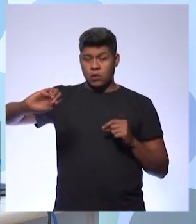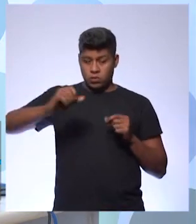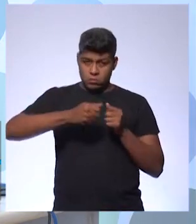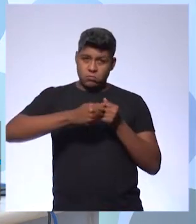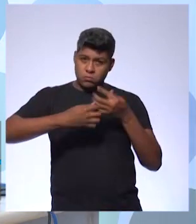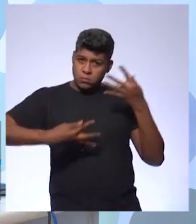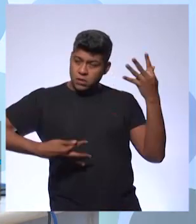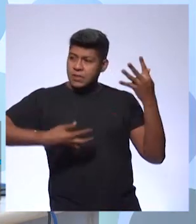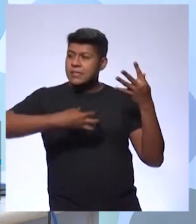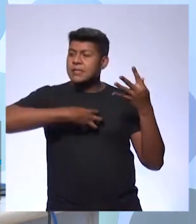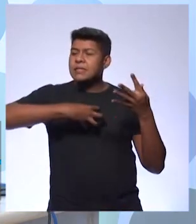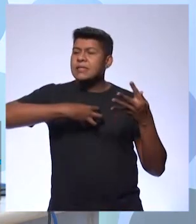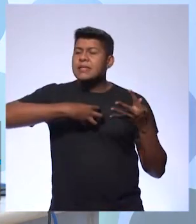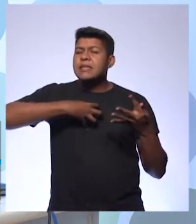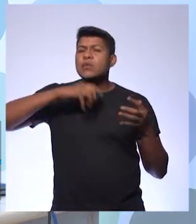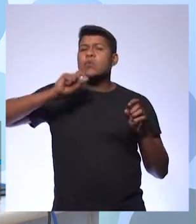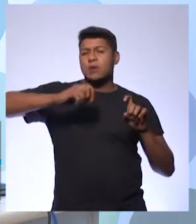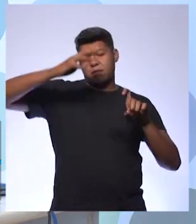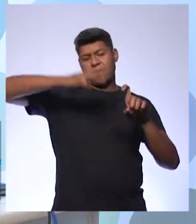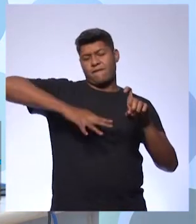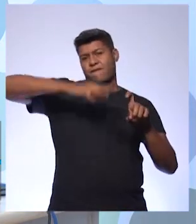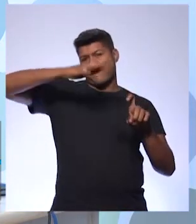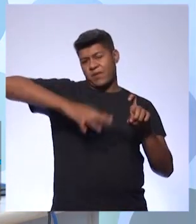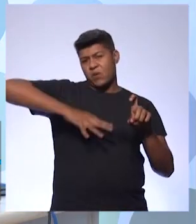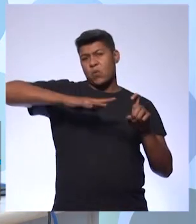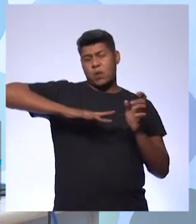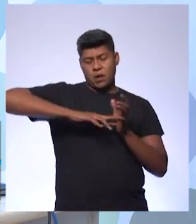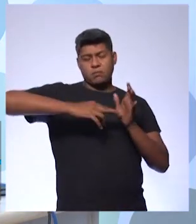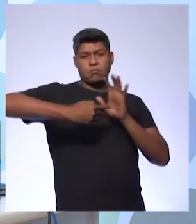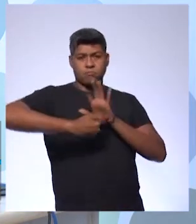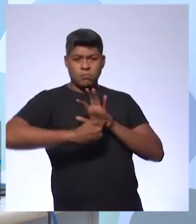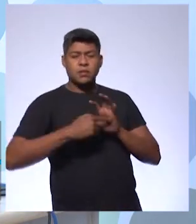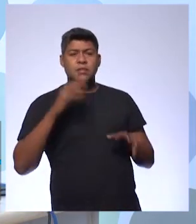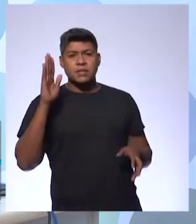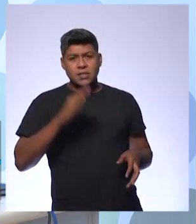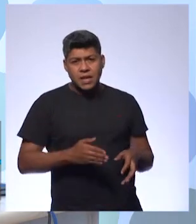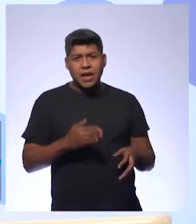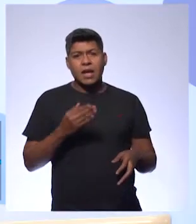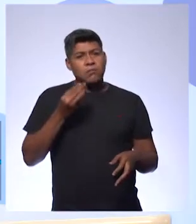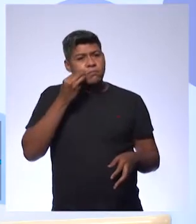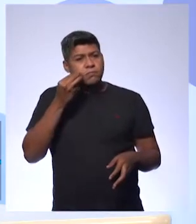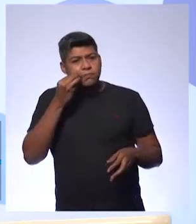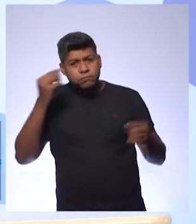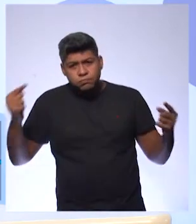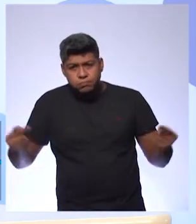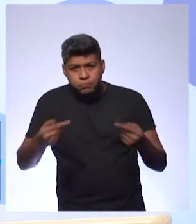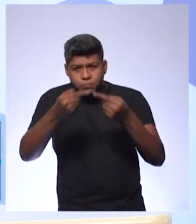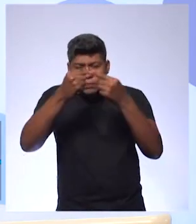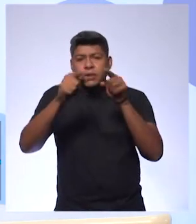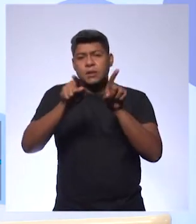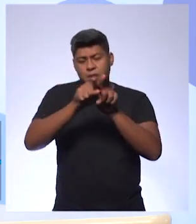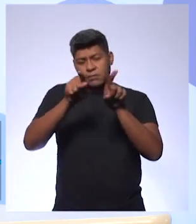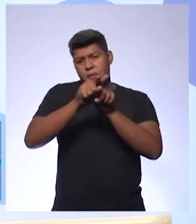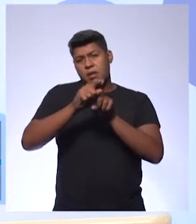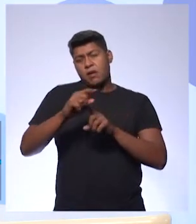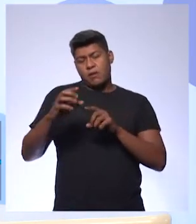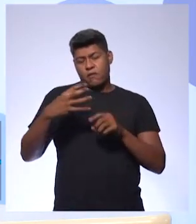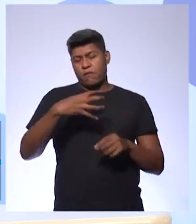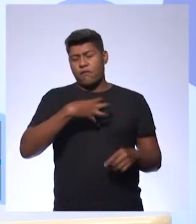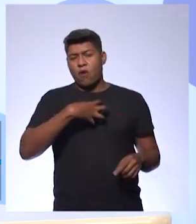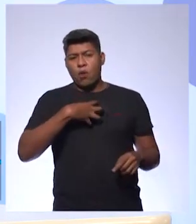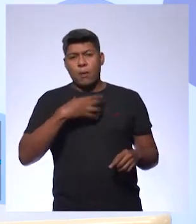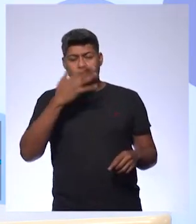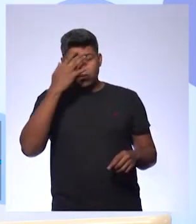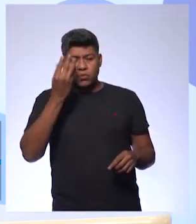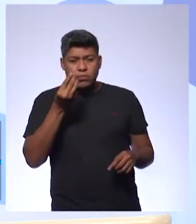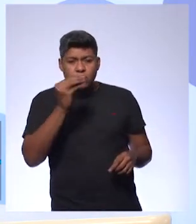chat sentido figurado. Isso. Já Muito foram por bem. esse lado e associaram também à forma. Aí alguém